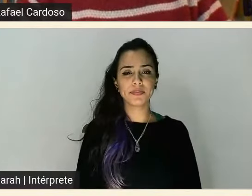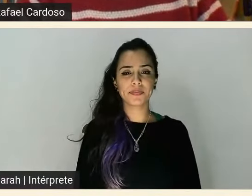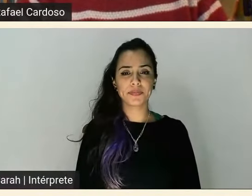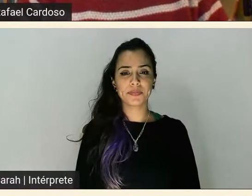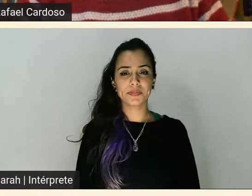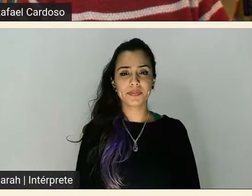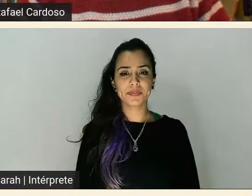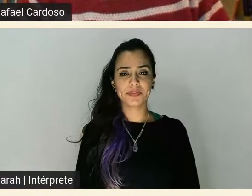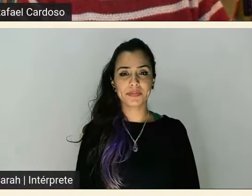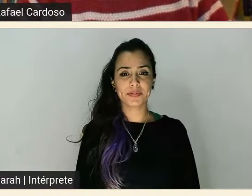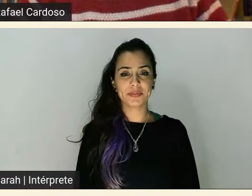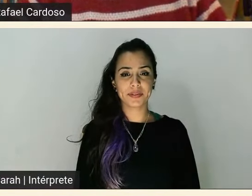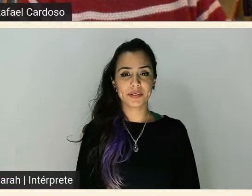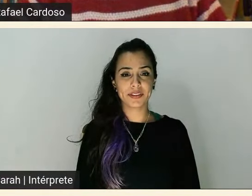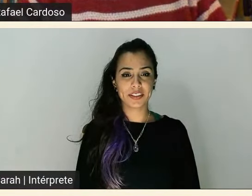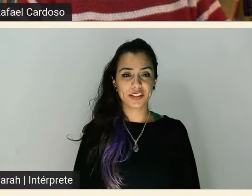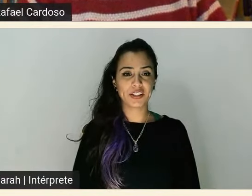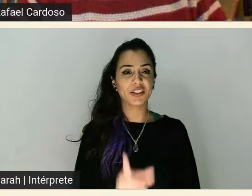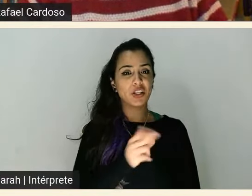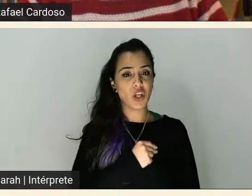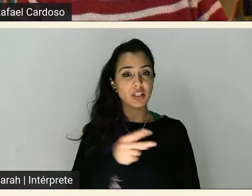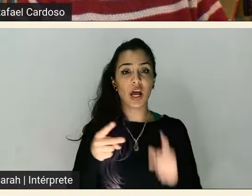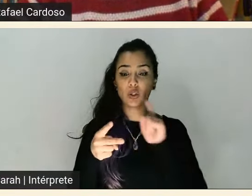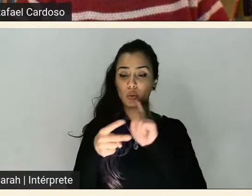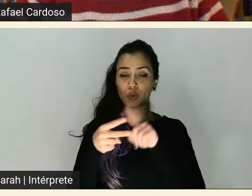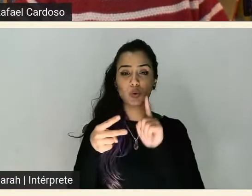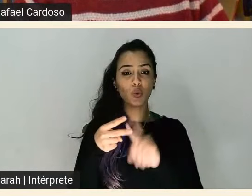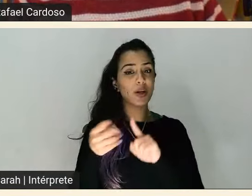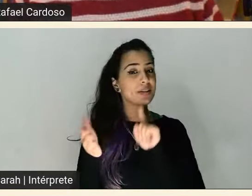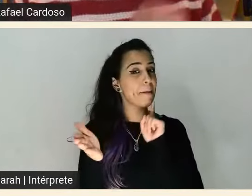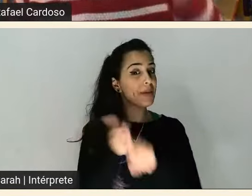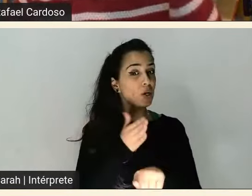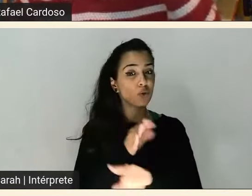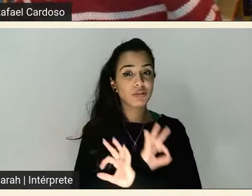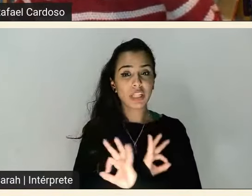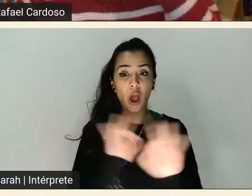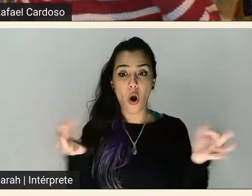Nossa, são duas perguntas ótimas e que dão